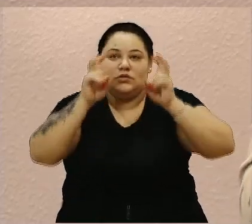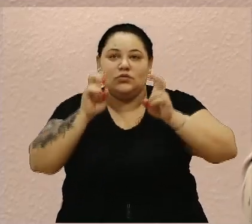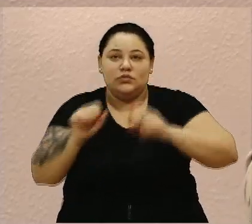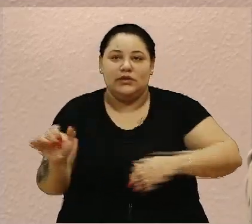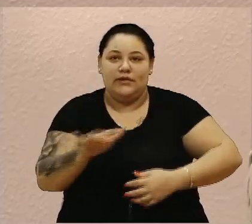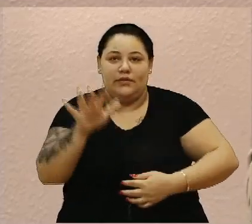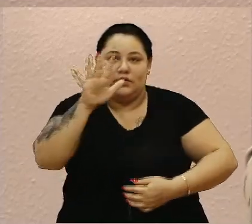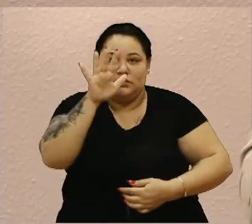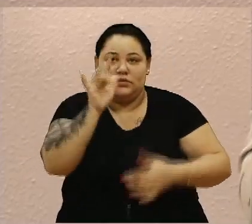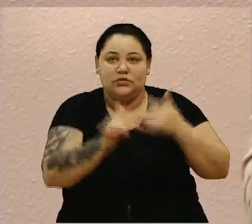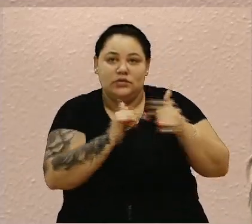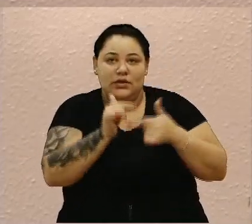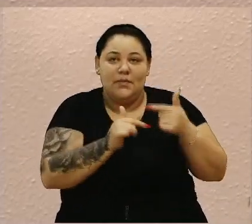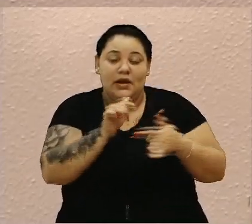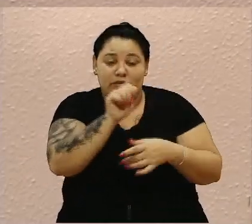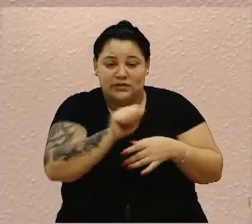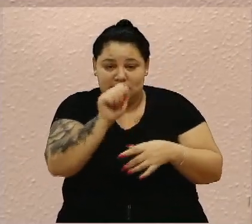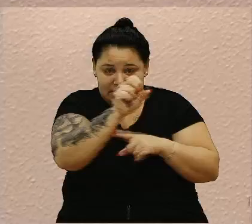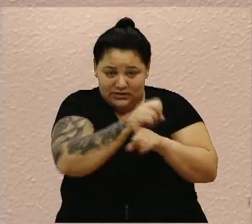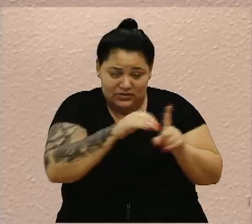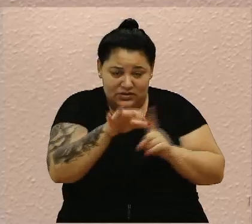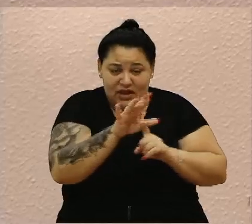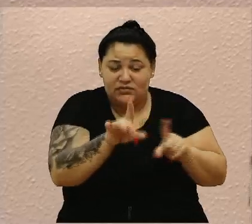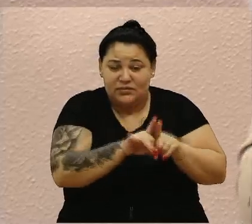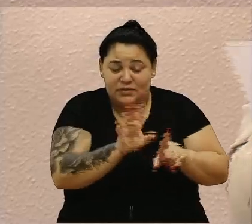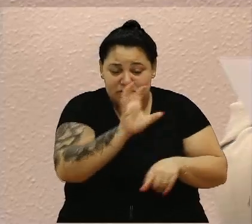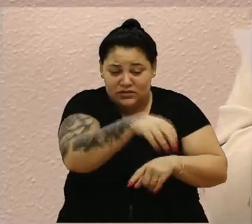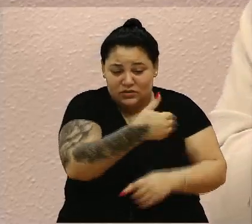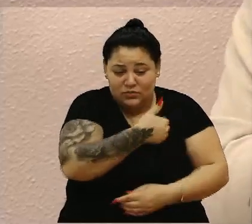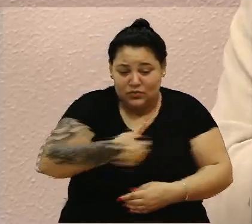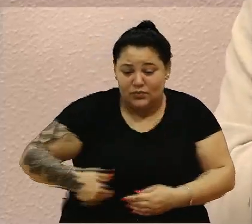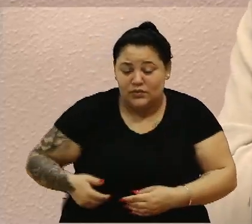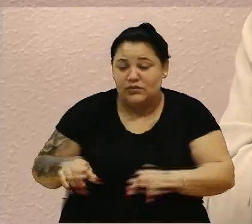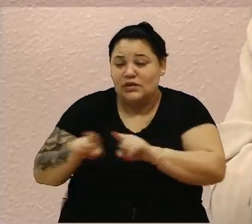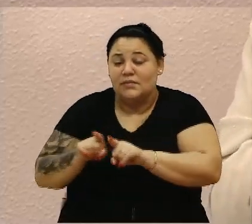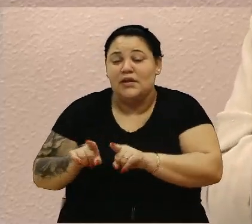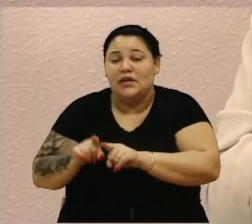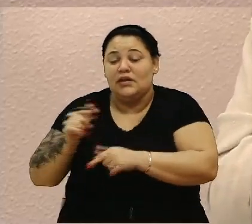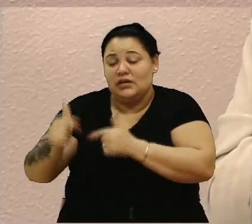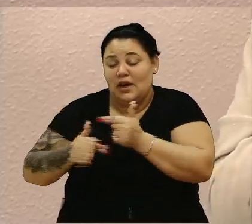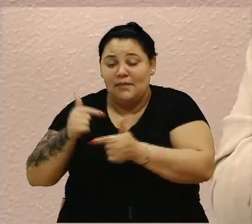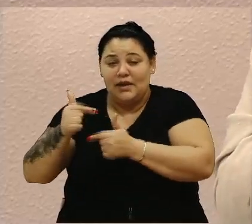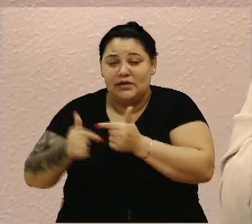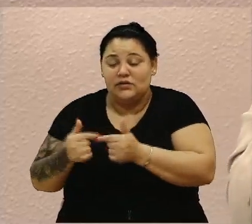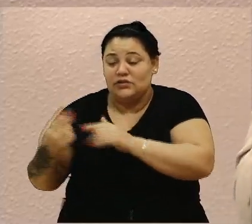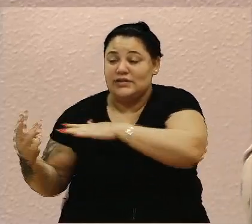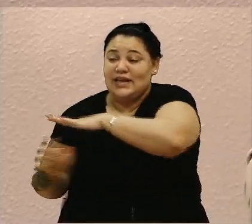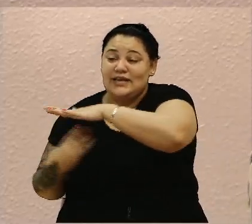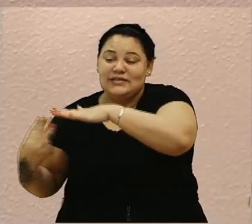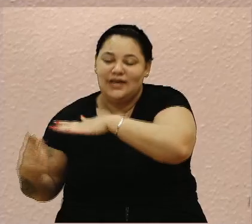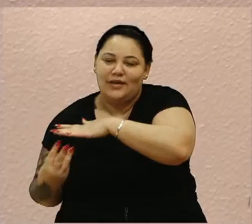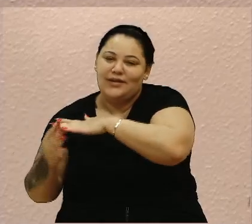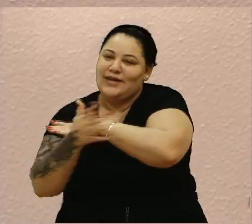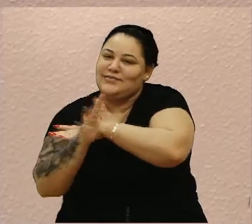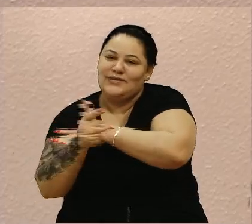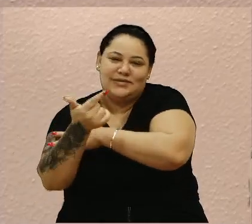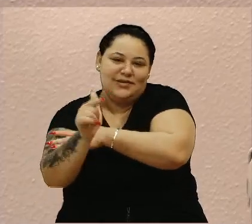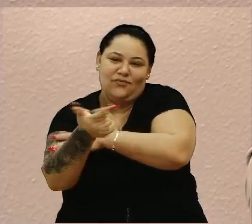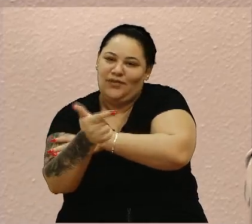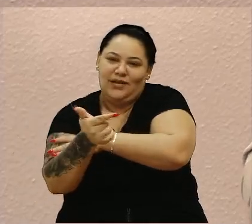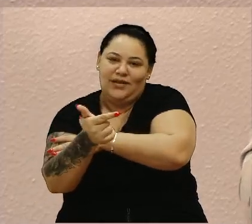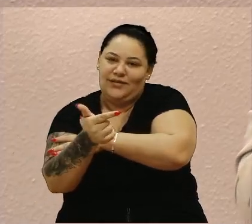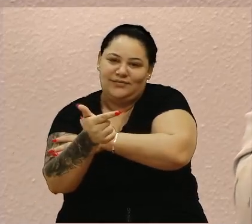valorização dos trabalhadores da assistência, tanto do setor público quanto os trabalhadores terceirizados, que muitas vezes não têm nem